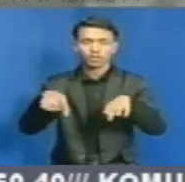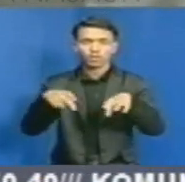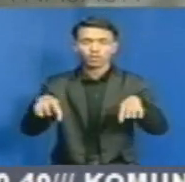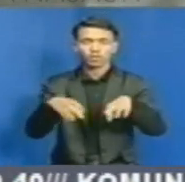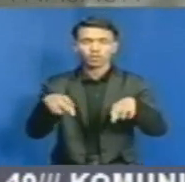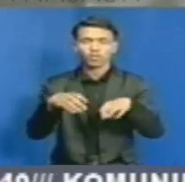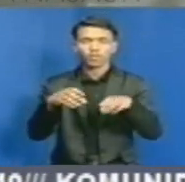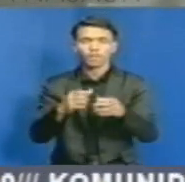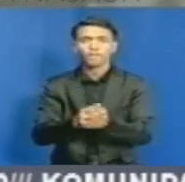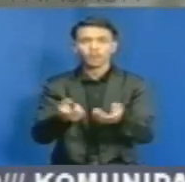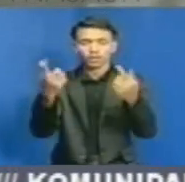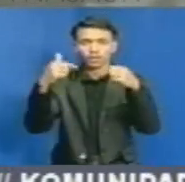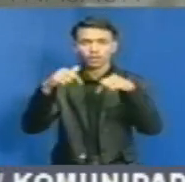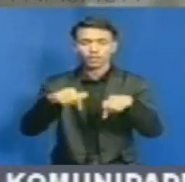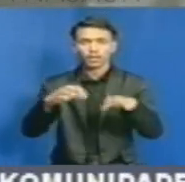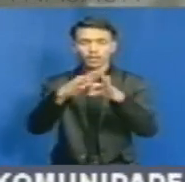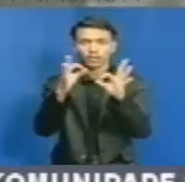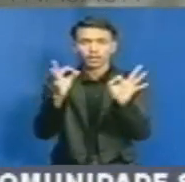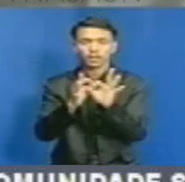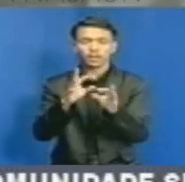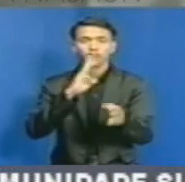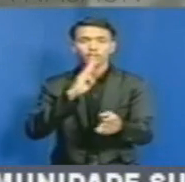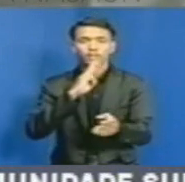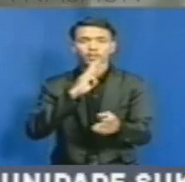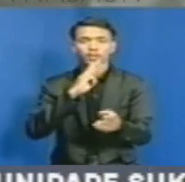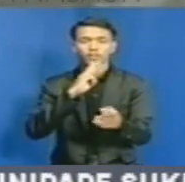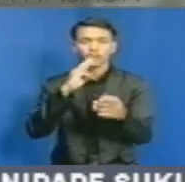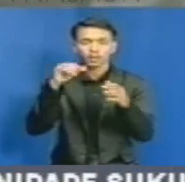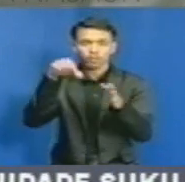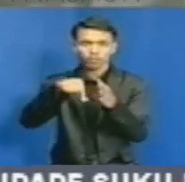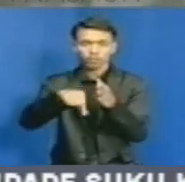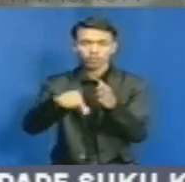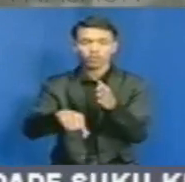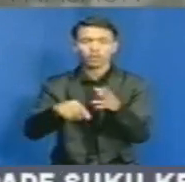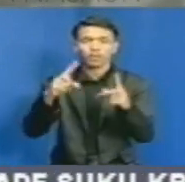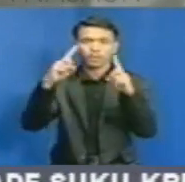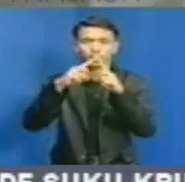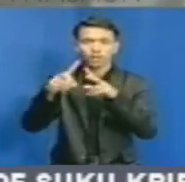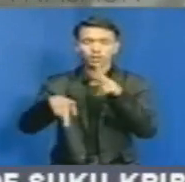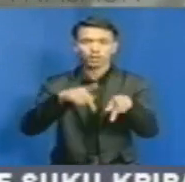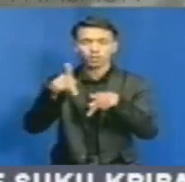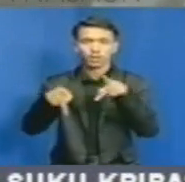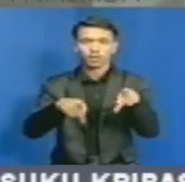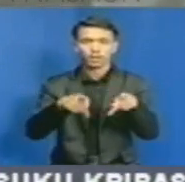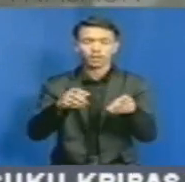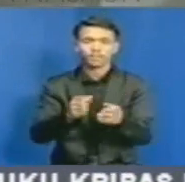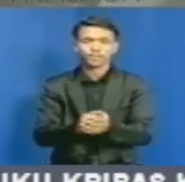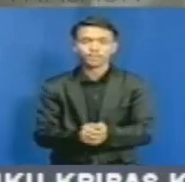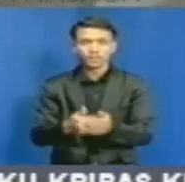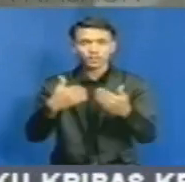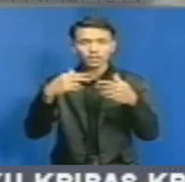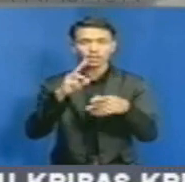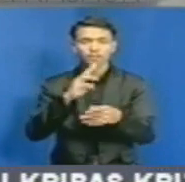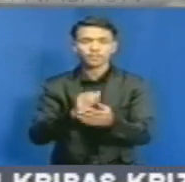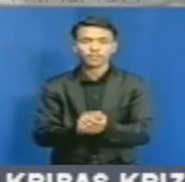a mãe canaliza bem, nebe que é fura, né? Para uma comunidade, ou não, para ter exigência, nebe que é mais